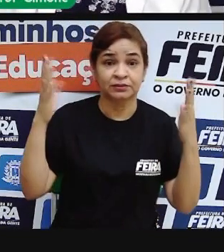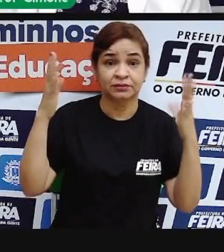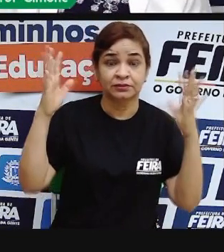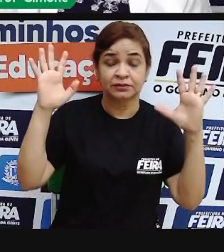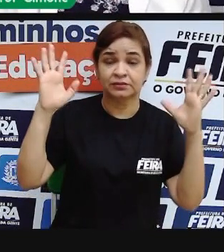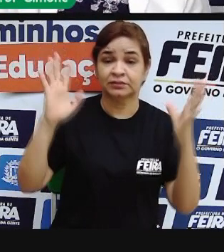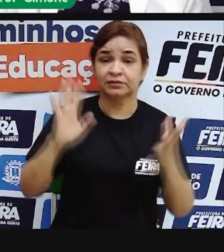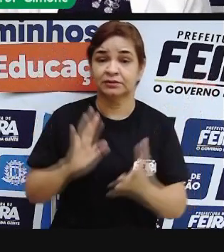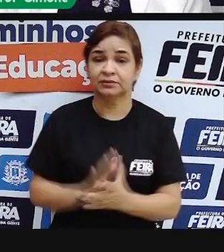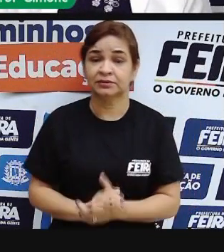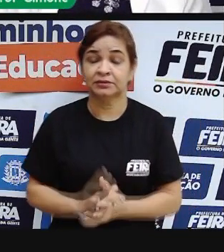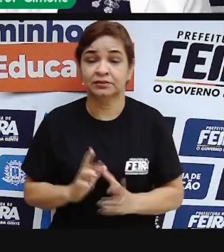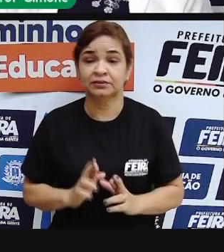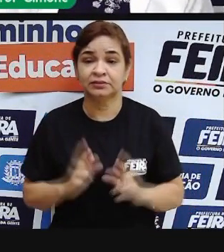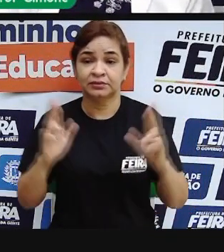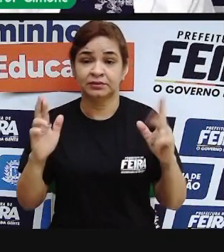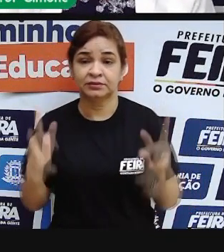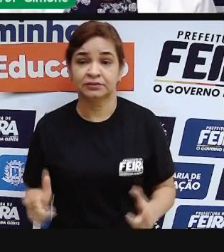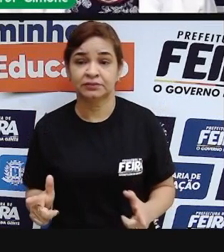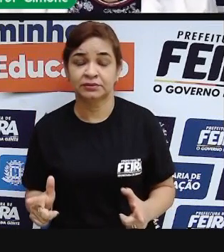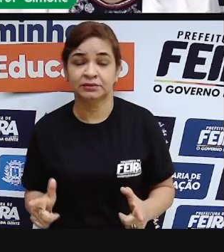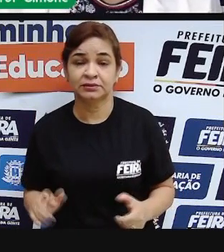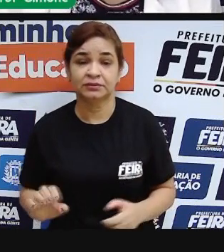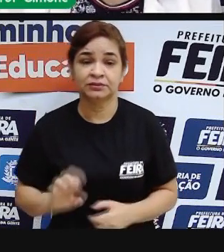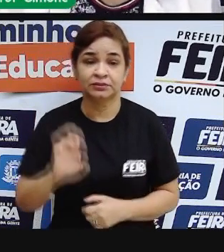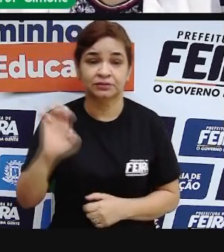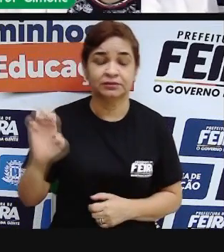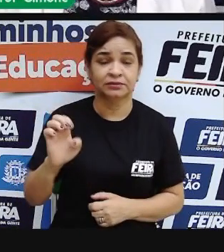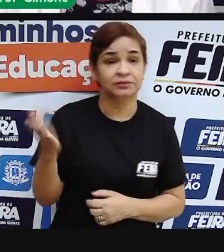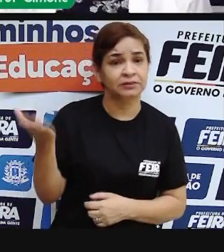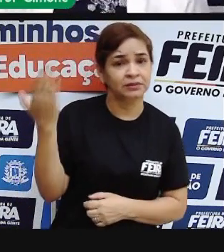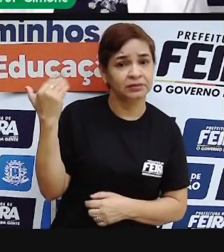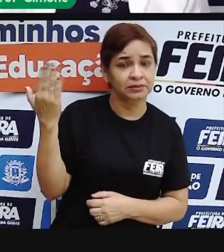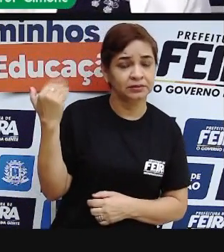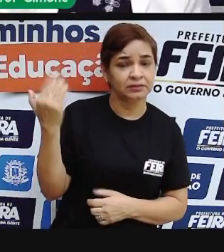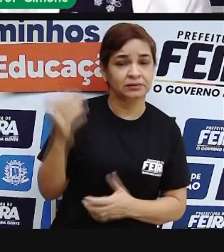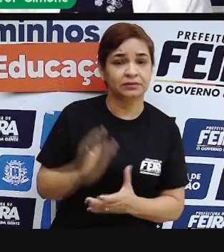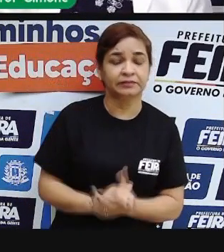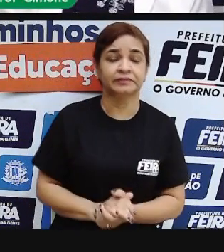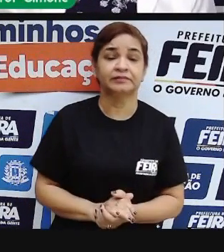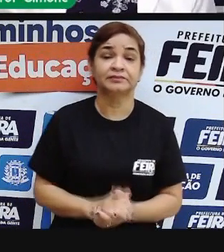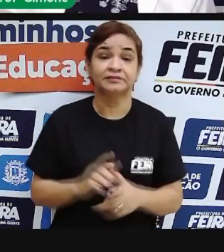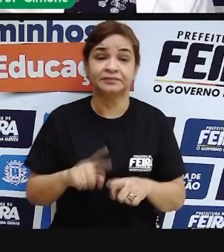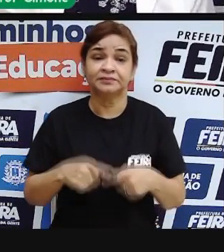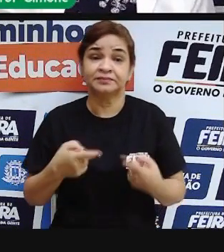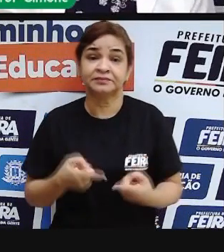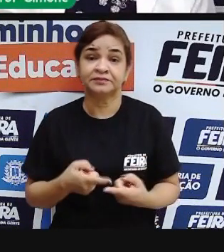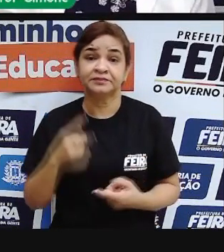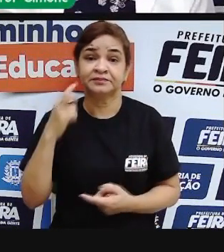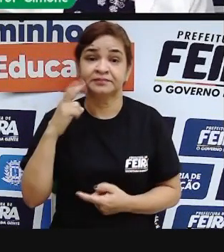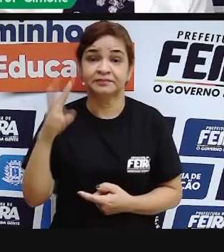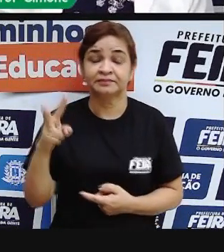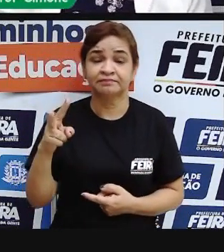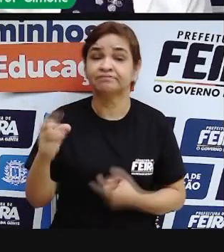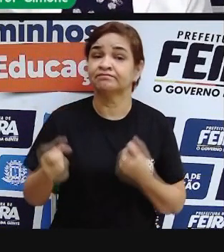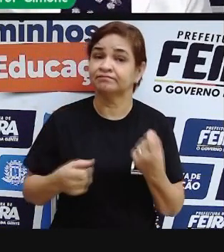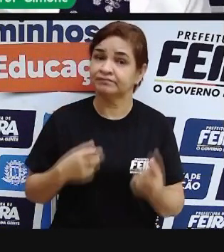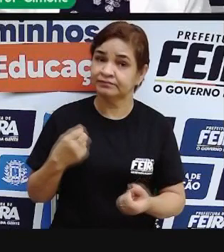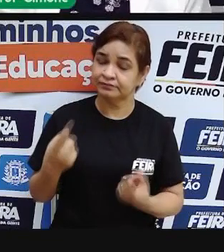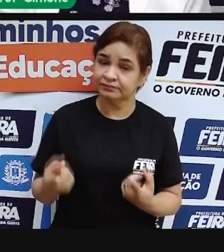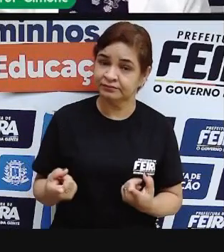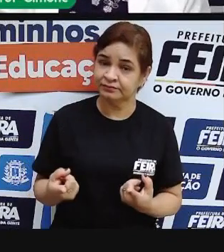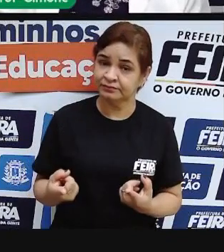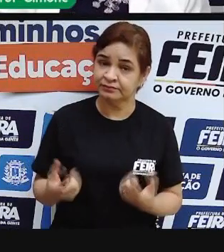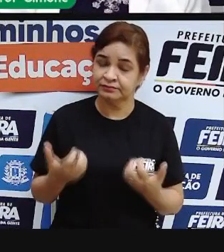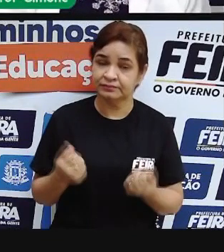pouco diferente do que os europeus faziam lá na Europa. Mas, como vocês estão vendo aí na aula, tem alguns elementos. Vamos